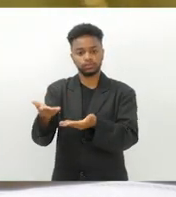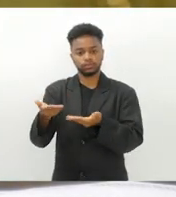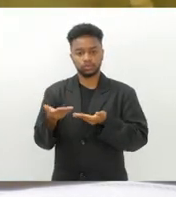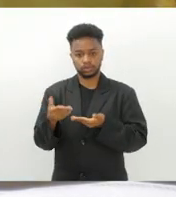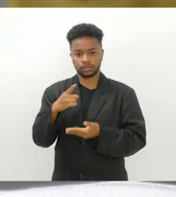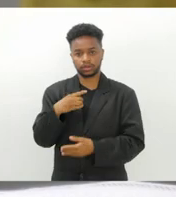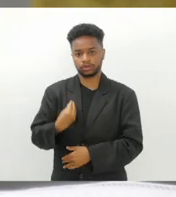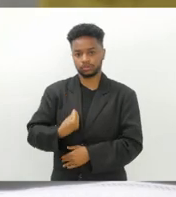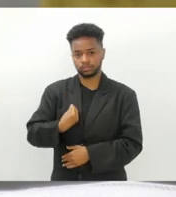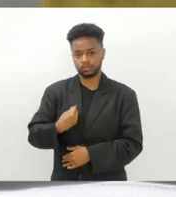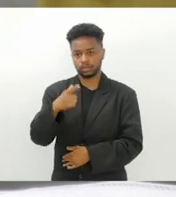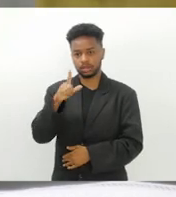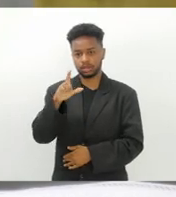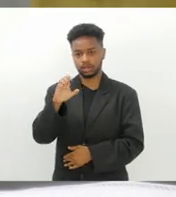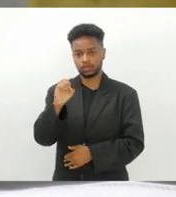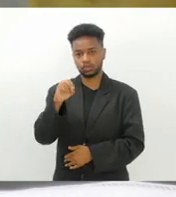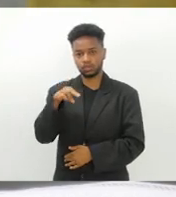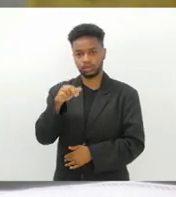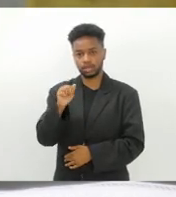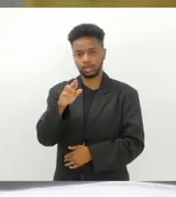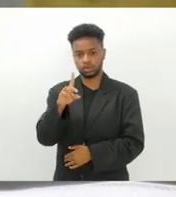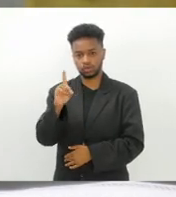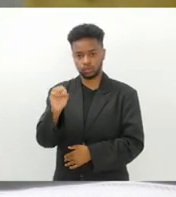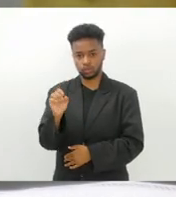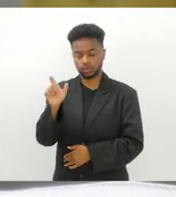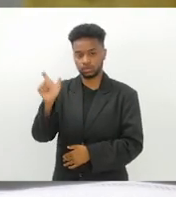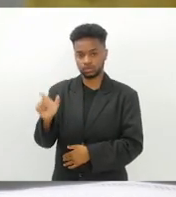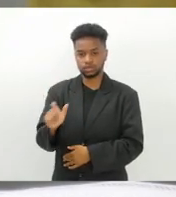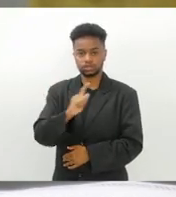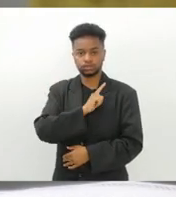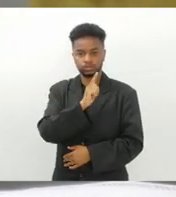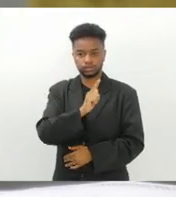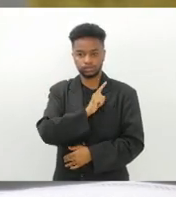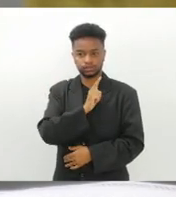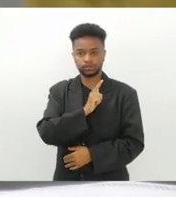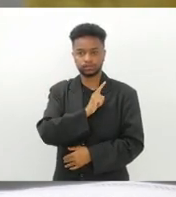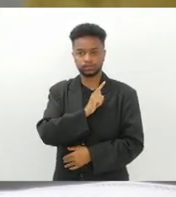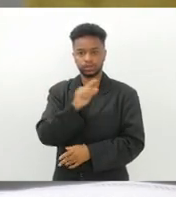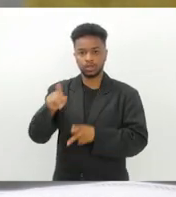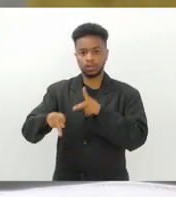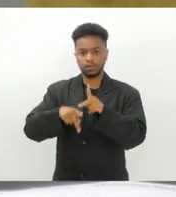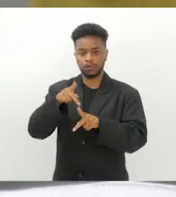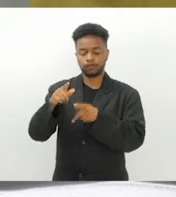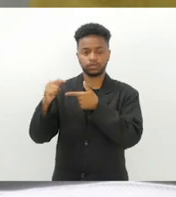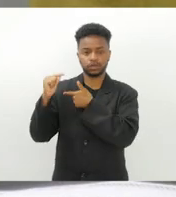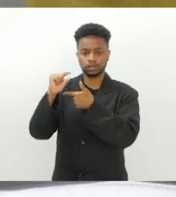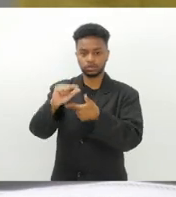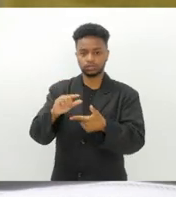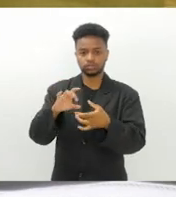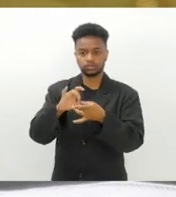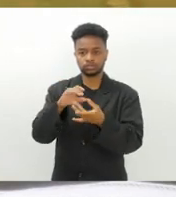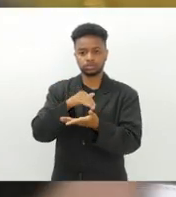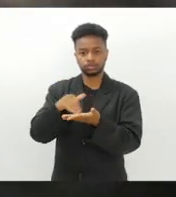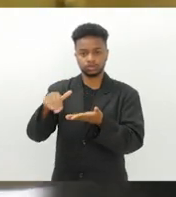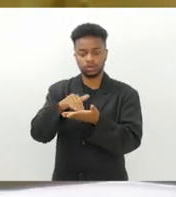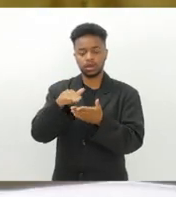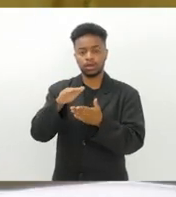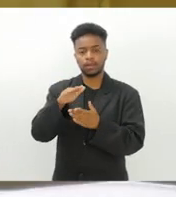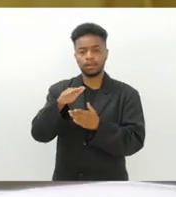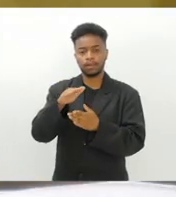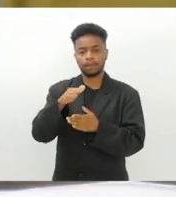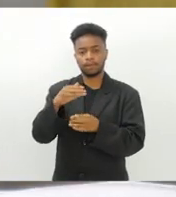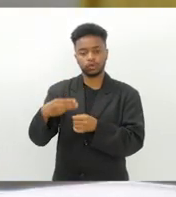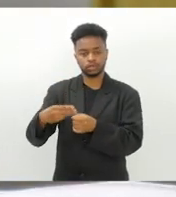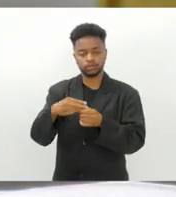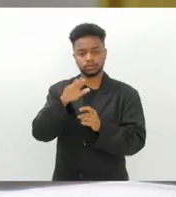conosco, o Leonardo, que ele é gerente dos povos tradicionais da Secretaria Municipal de Meio Ambiente.